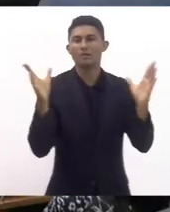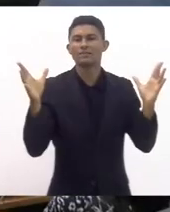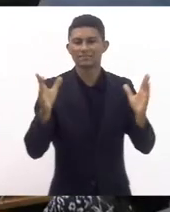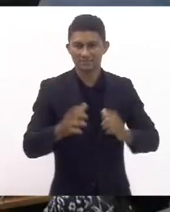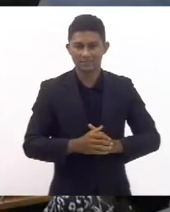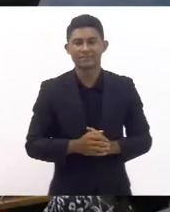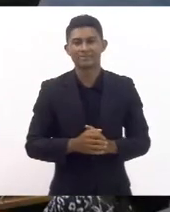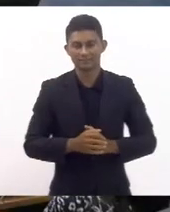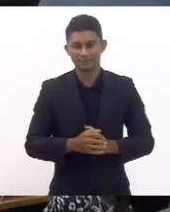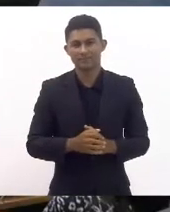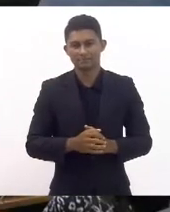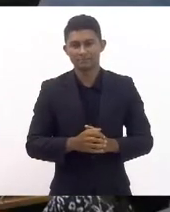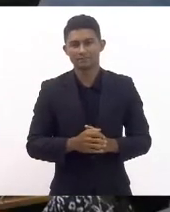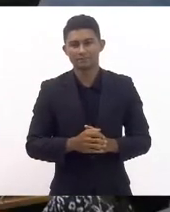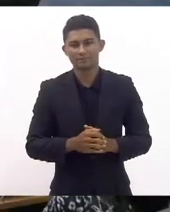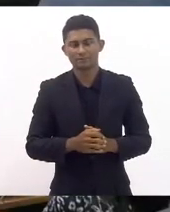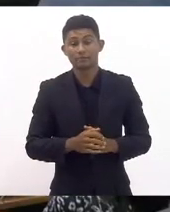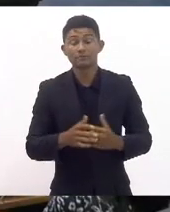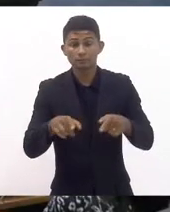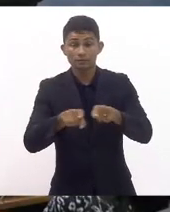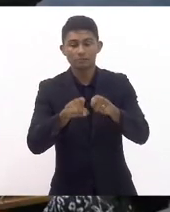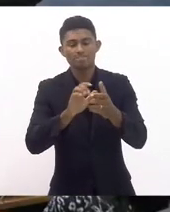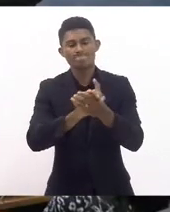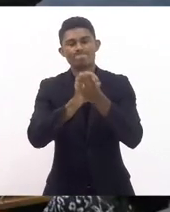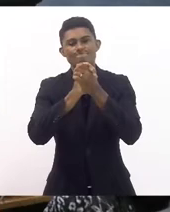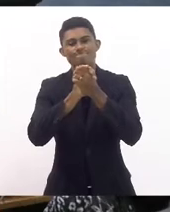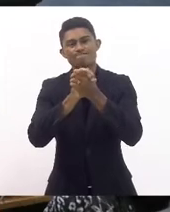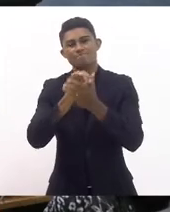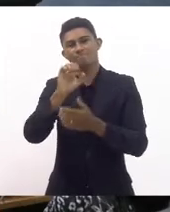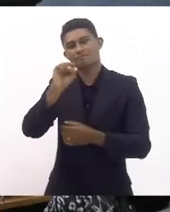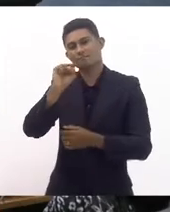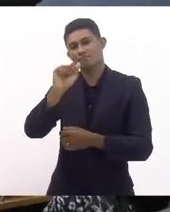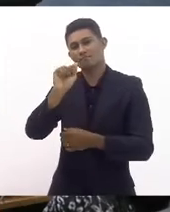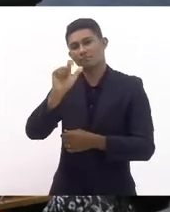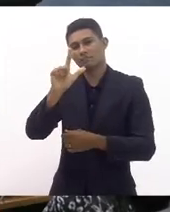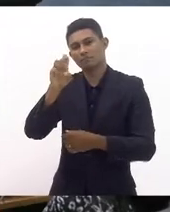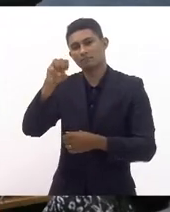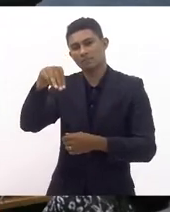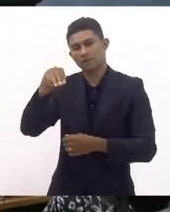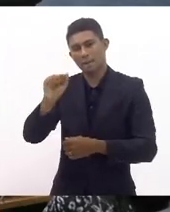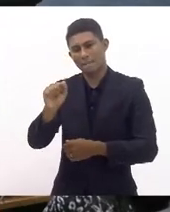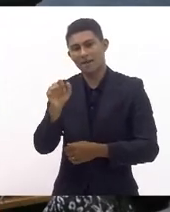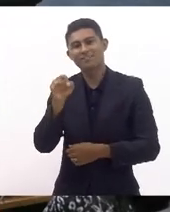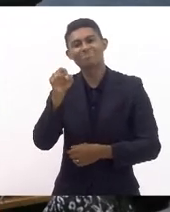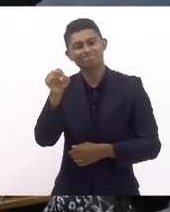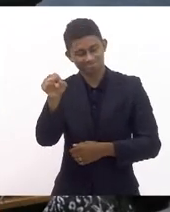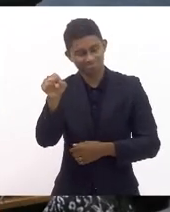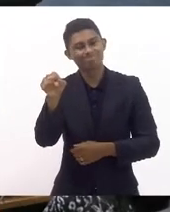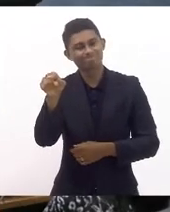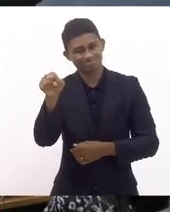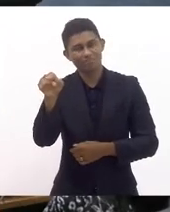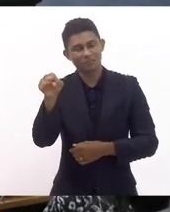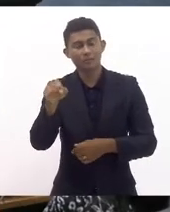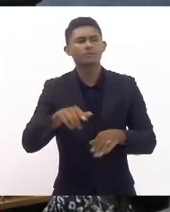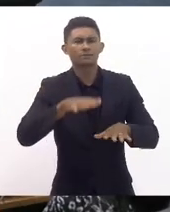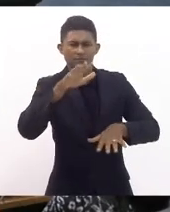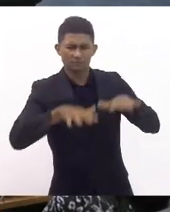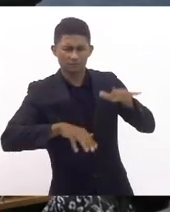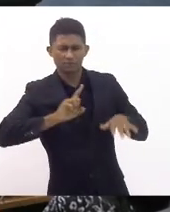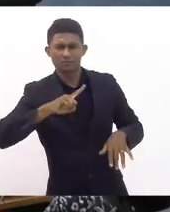Enfim, cumprimentar aqui o Salema, que tem se mostrado aqui, porque muitas vezes a gente também acha que